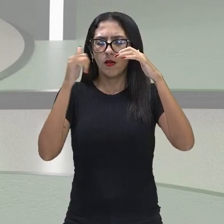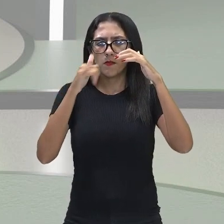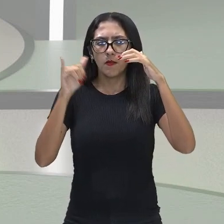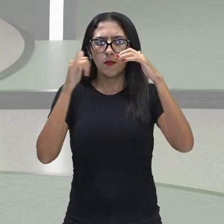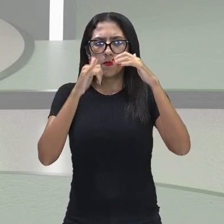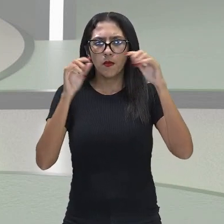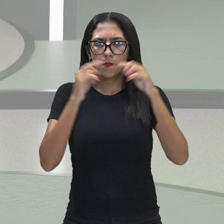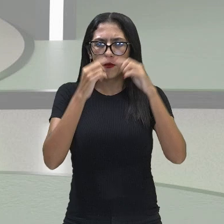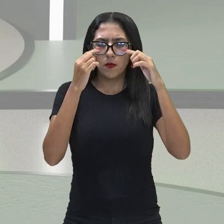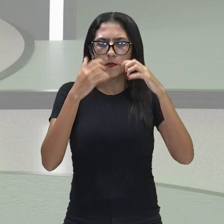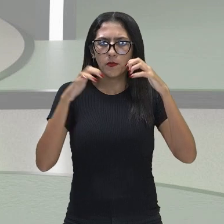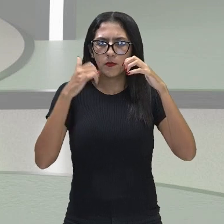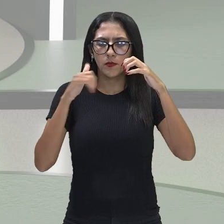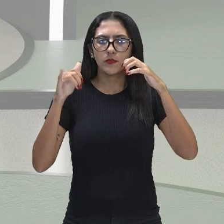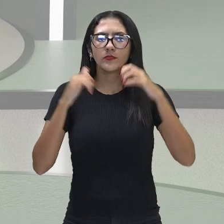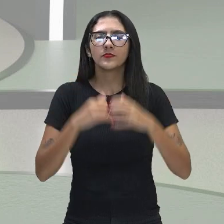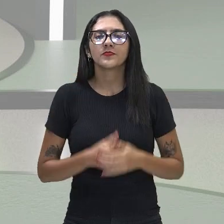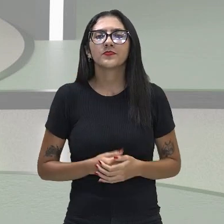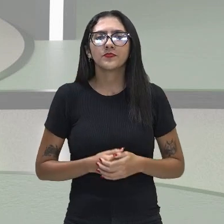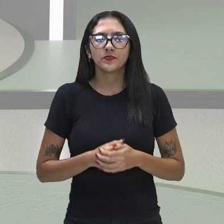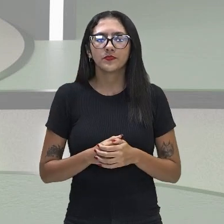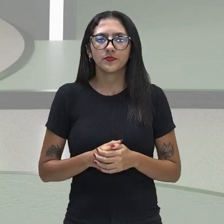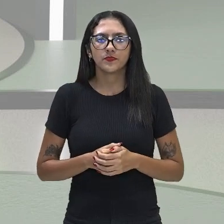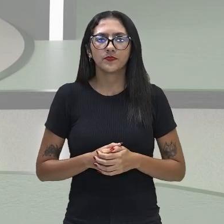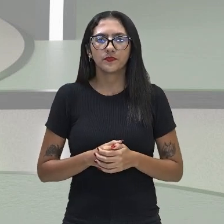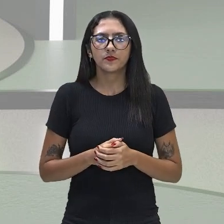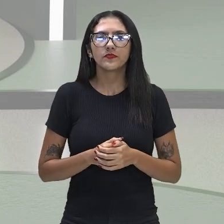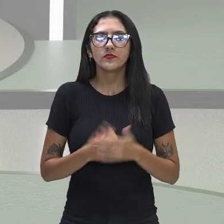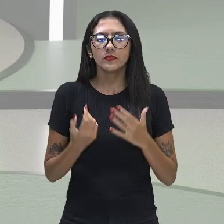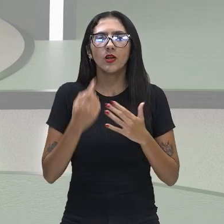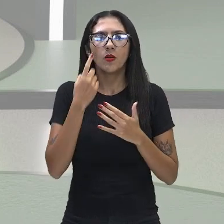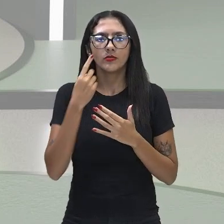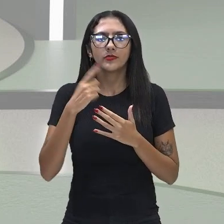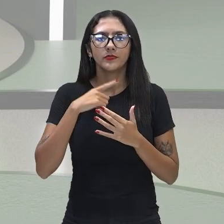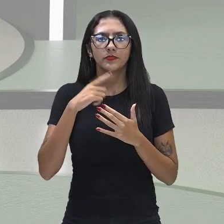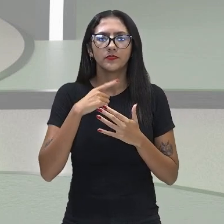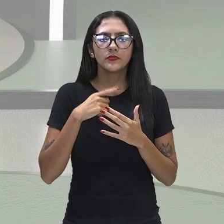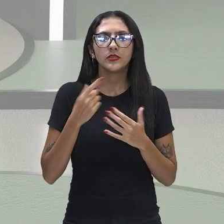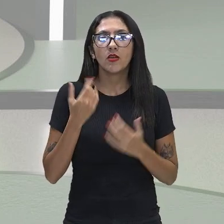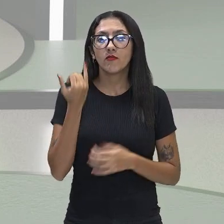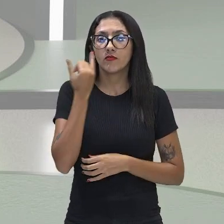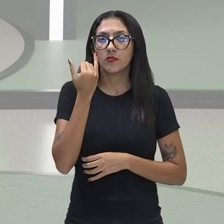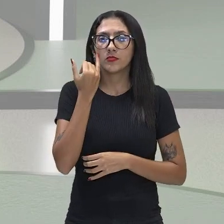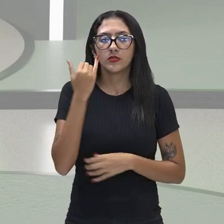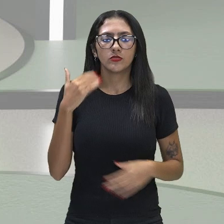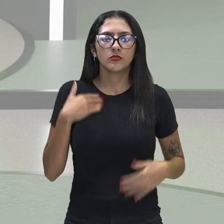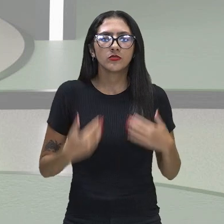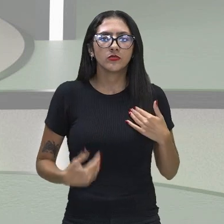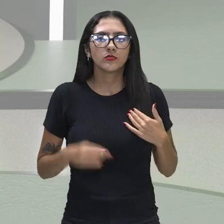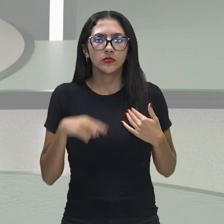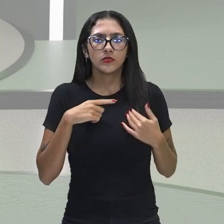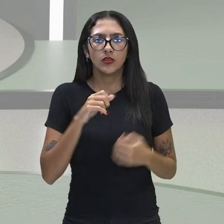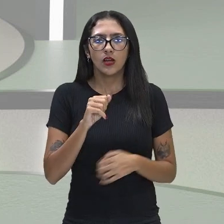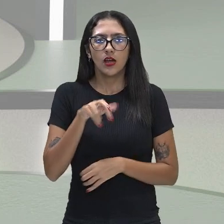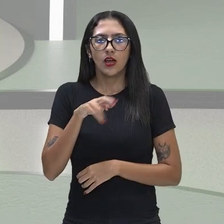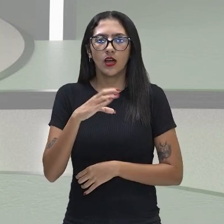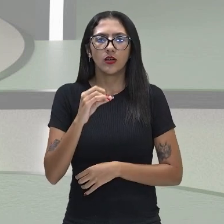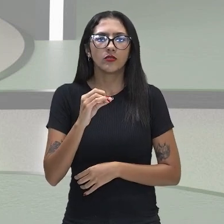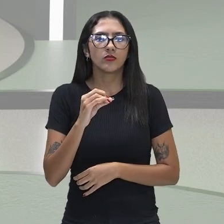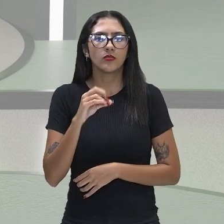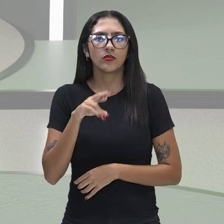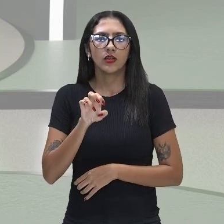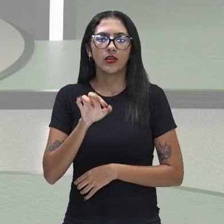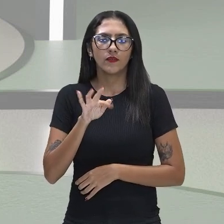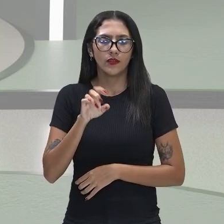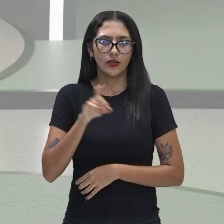órgão efetor, que vai executar. Então, o trajeto percorrido pela essa informação é chamada de arco reflexo.